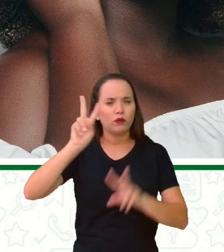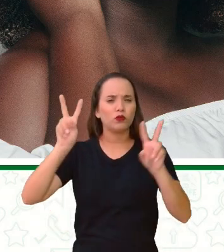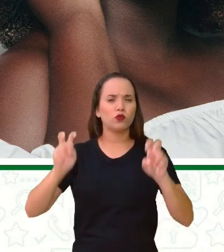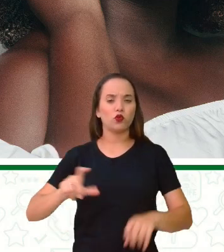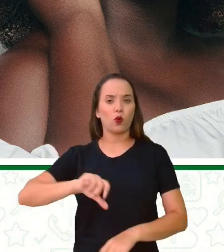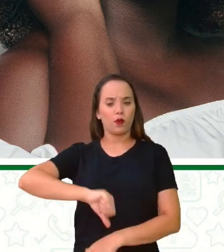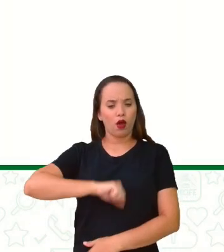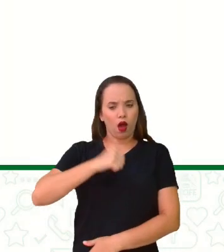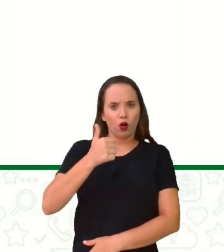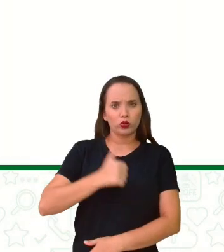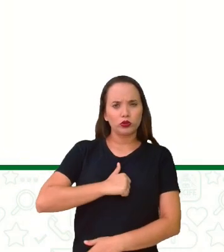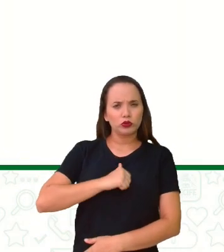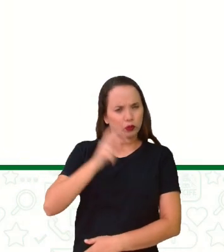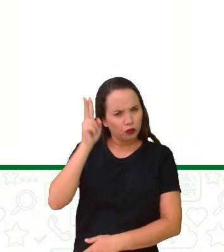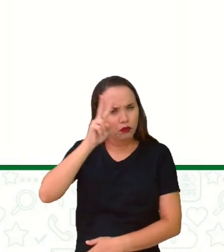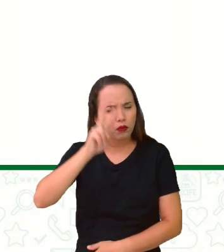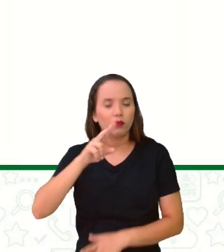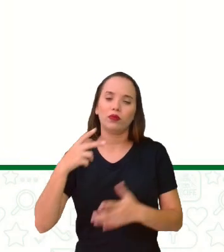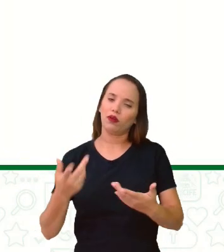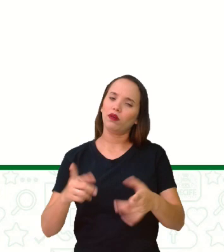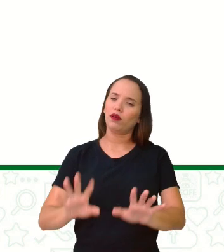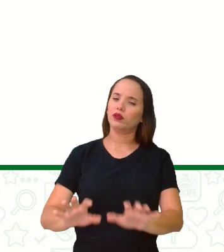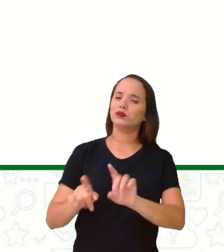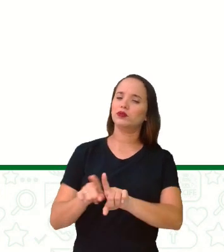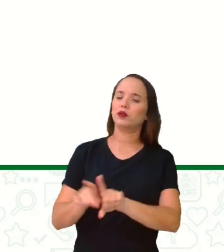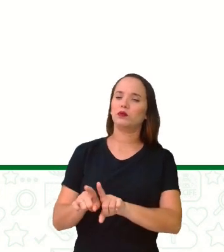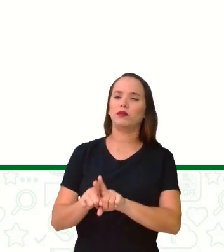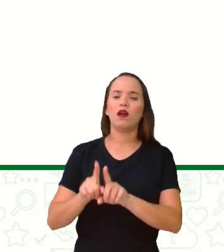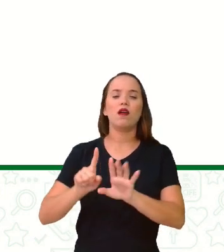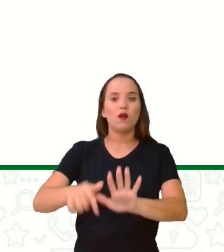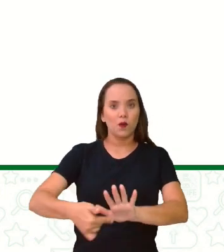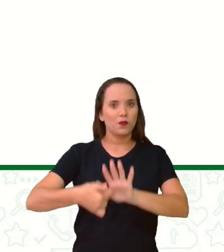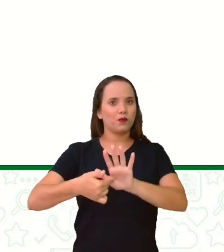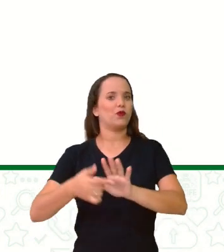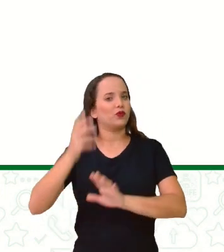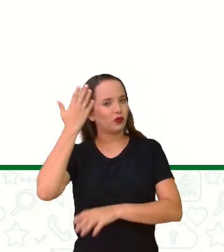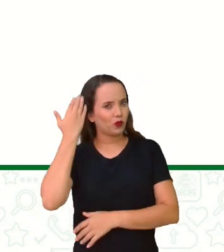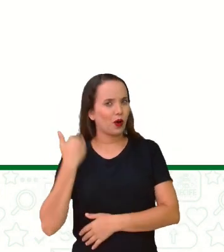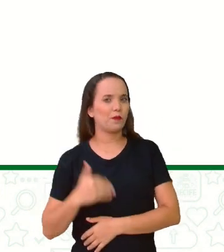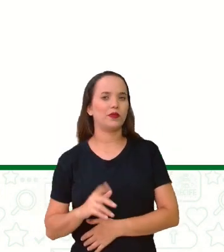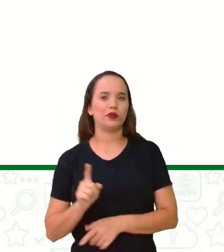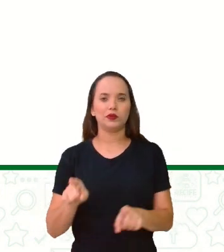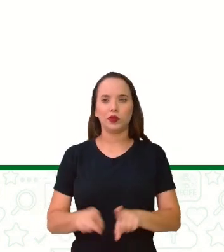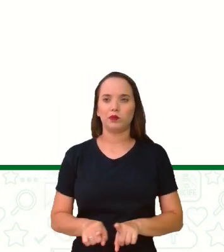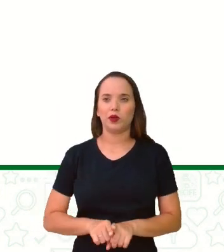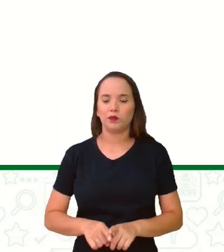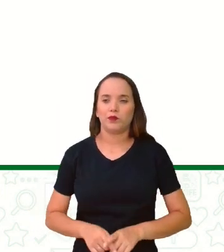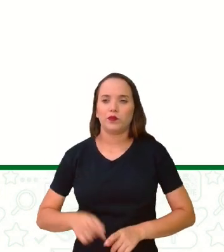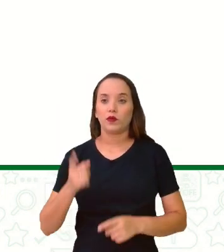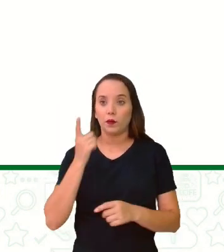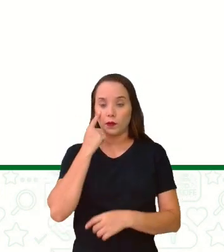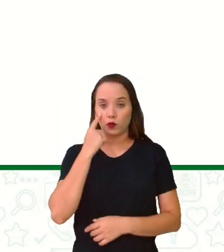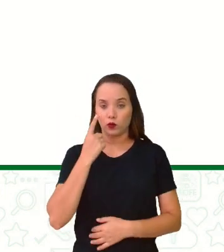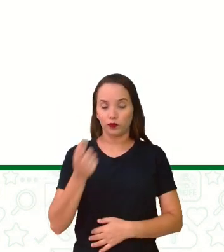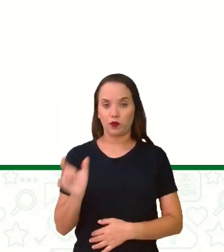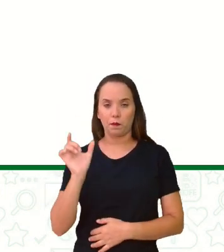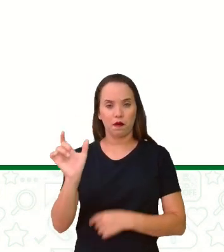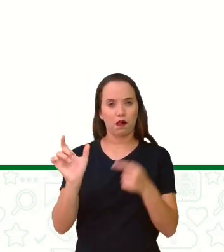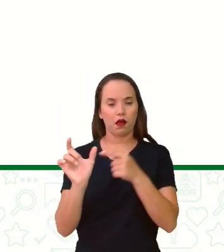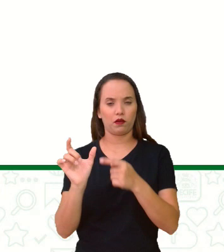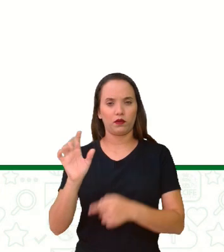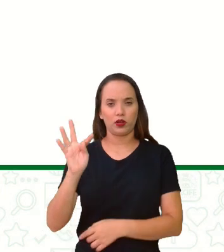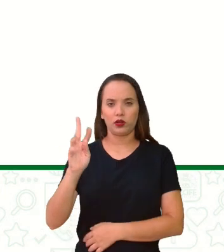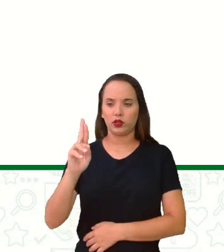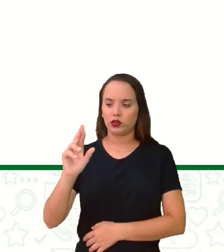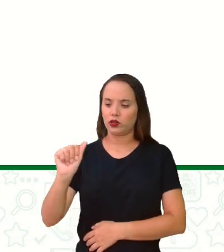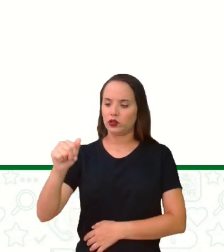é, se expressa também por meio de cabelos, dos nossos cabelos. Olha a palavra trança